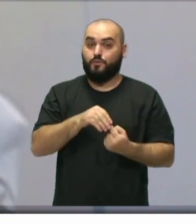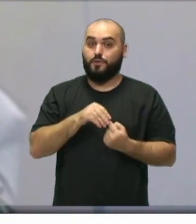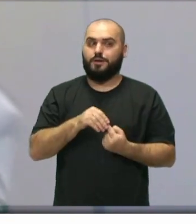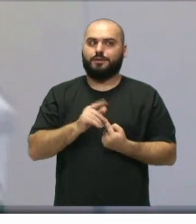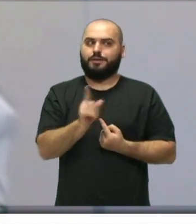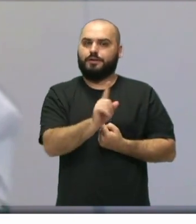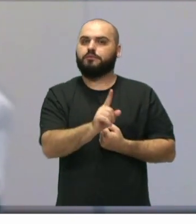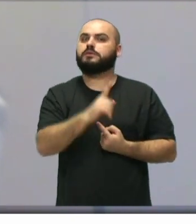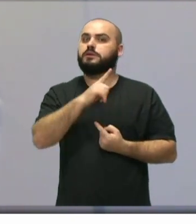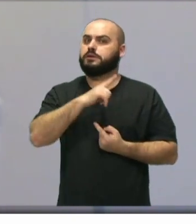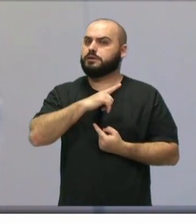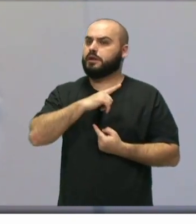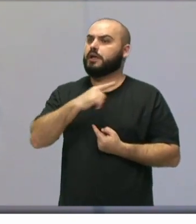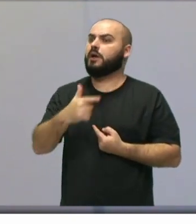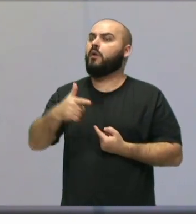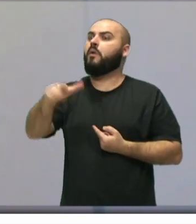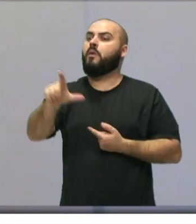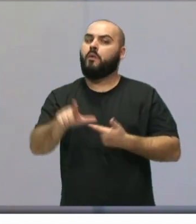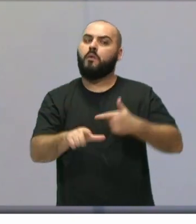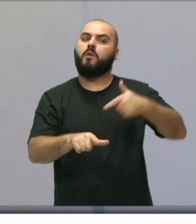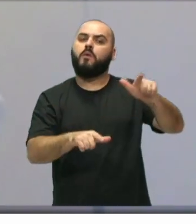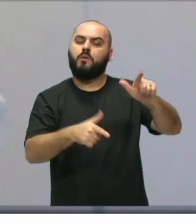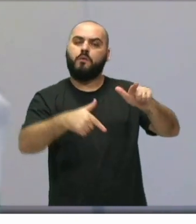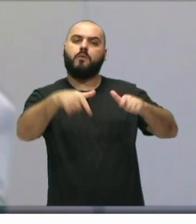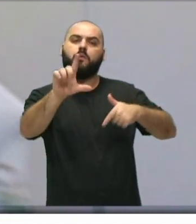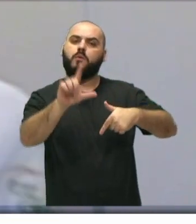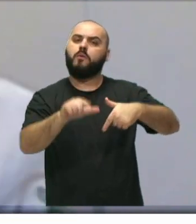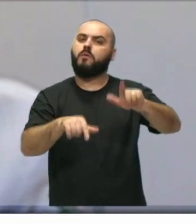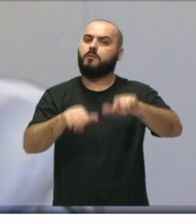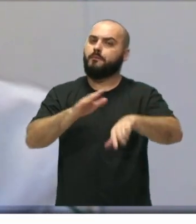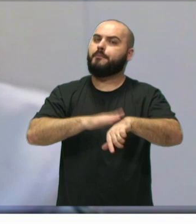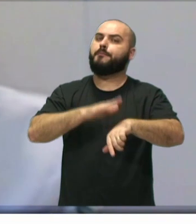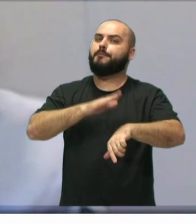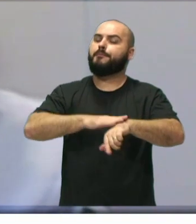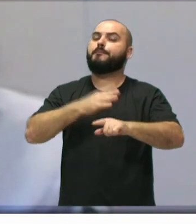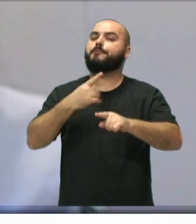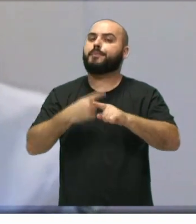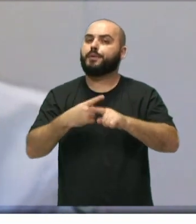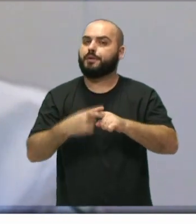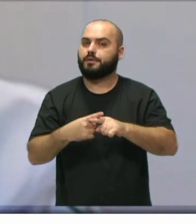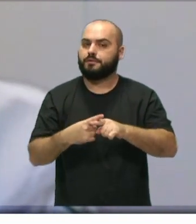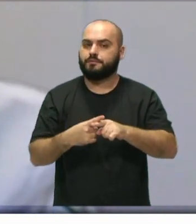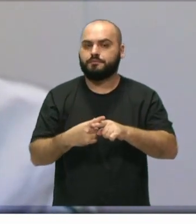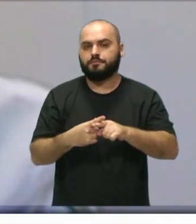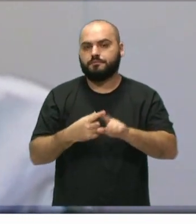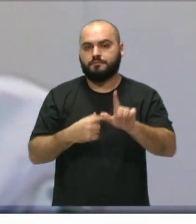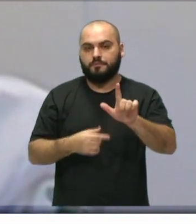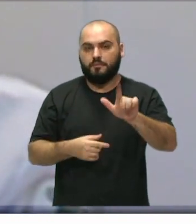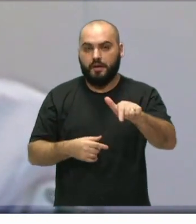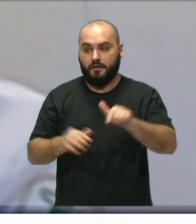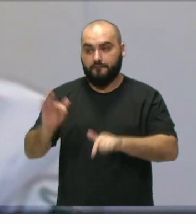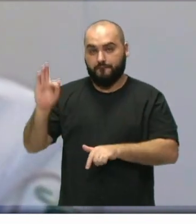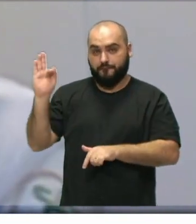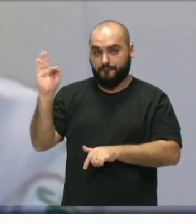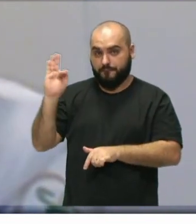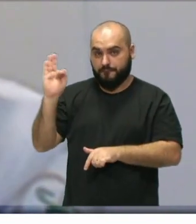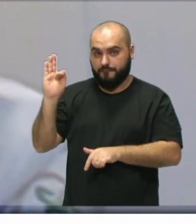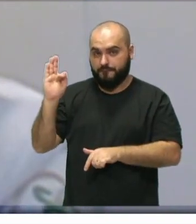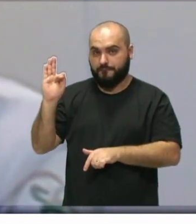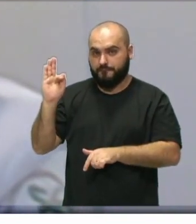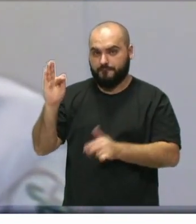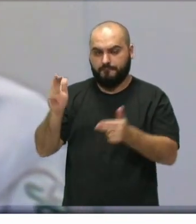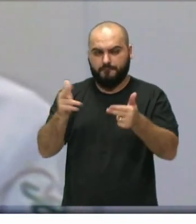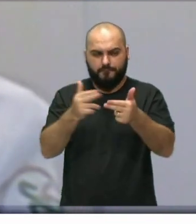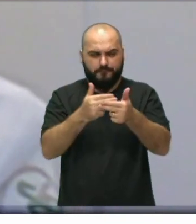Existem outras possibilidades por conta de que a fibromialgia e muitas